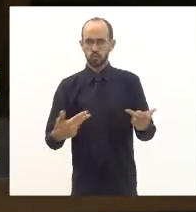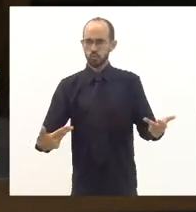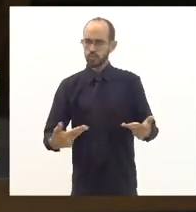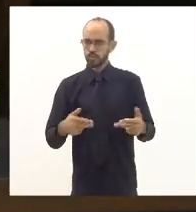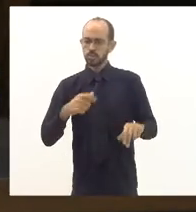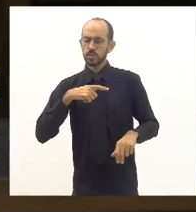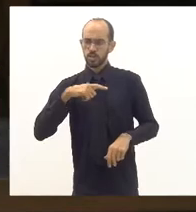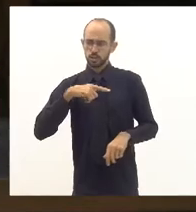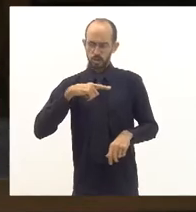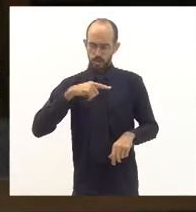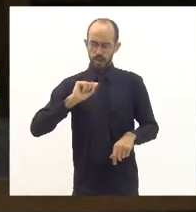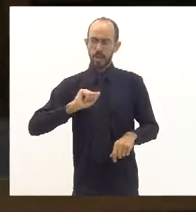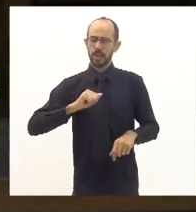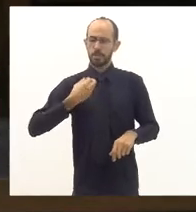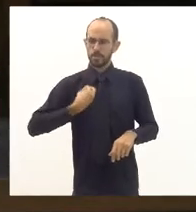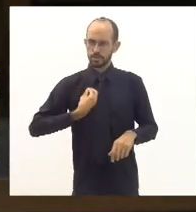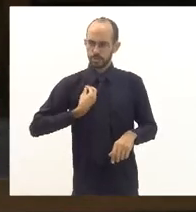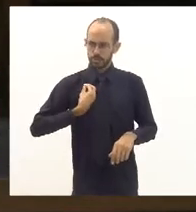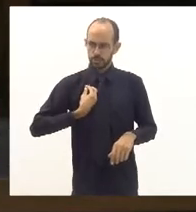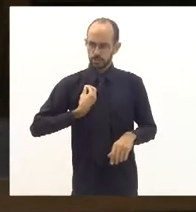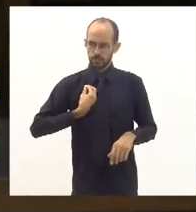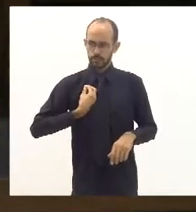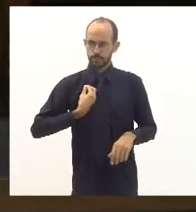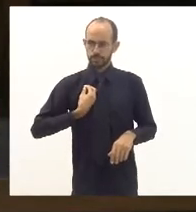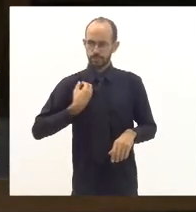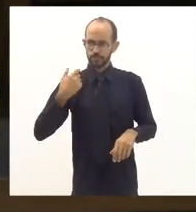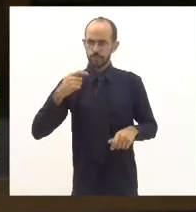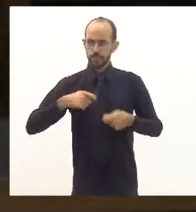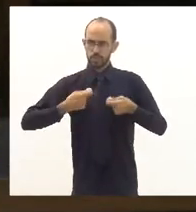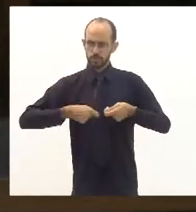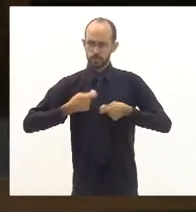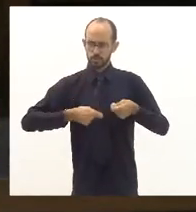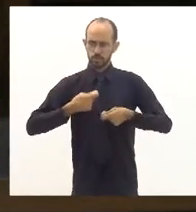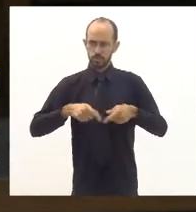tem participação tanto da gestão quanto